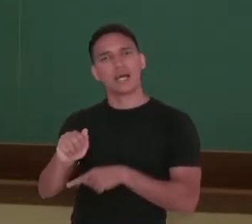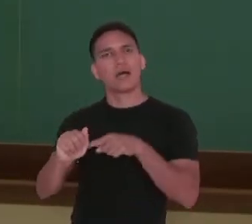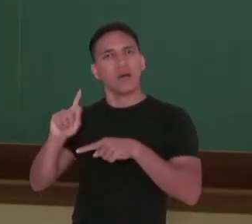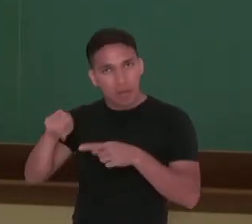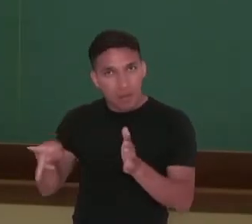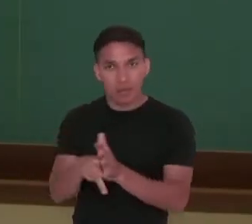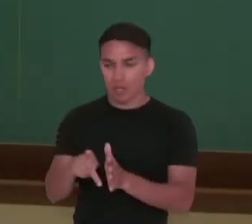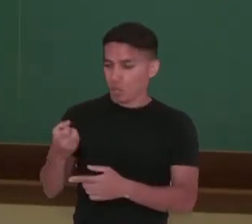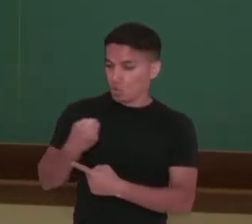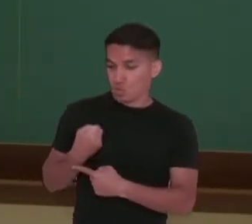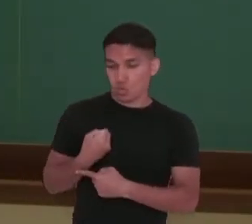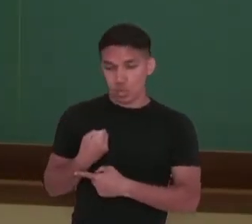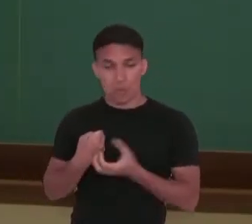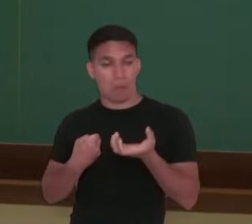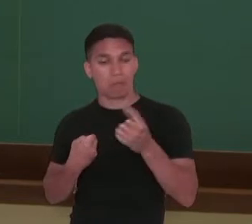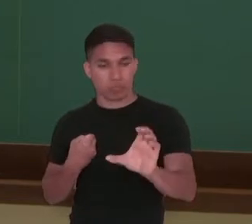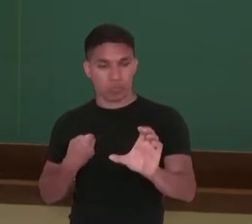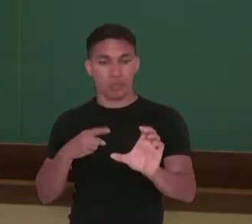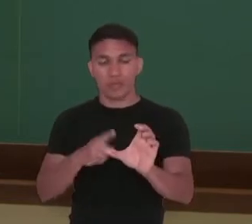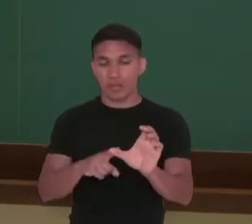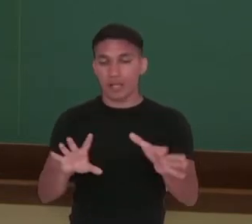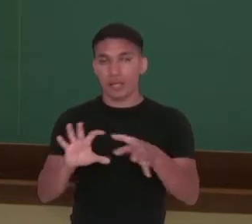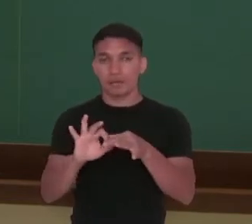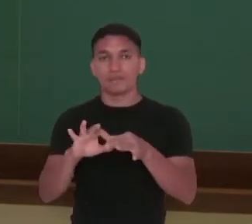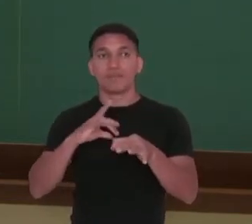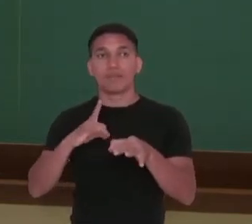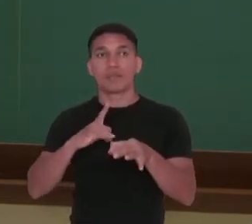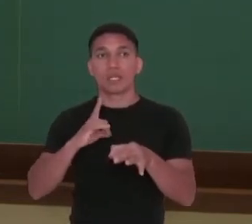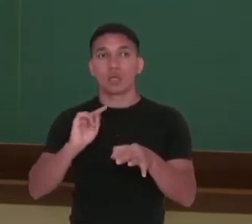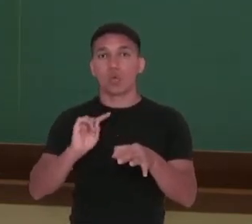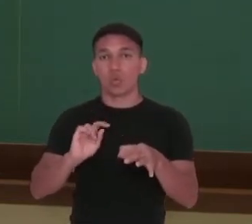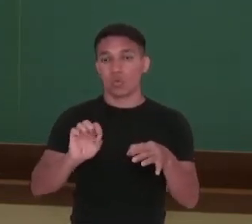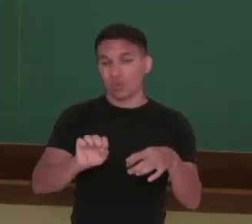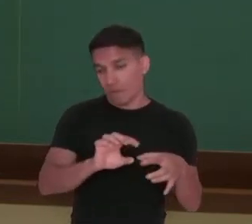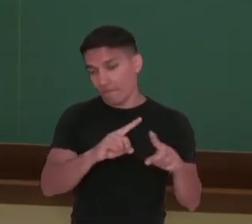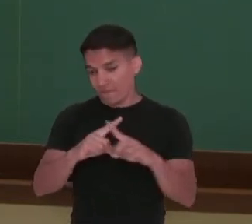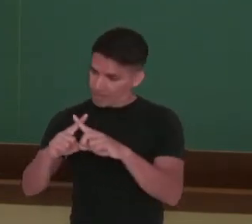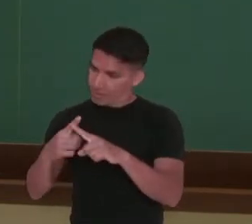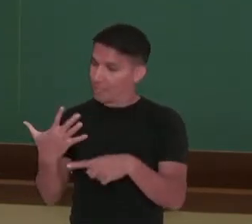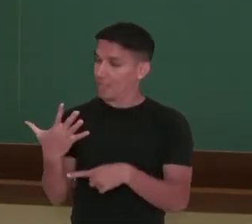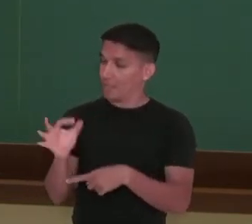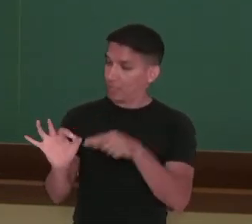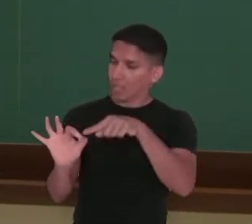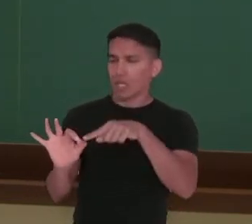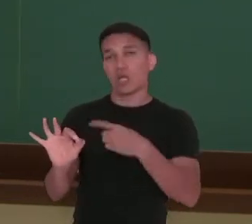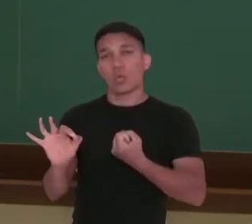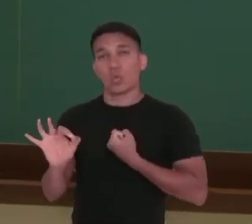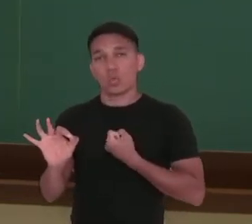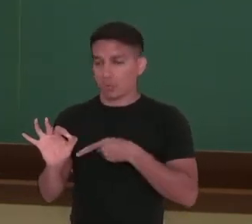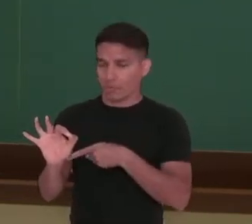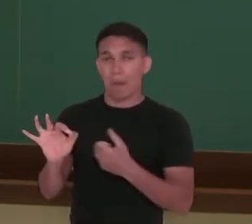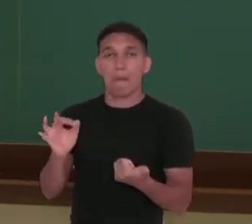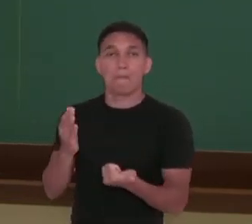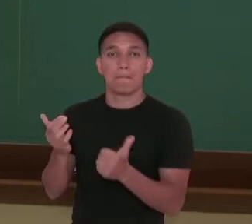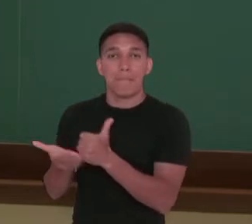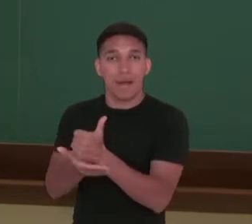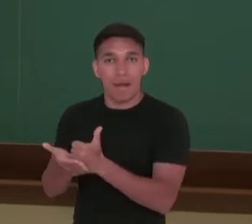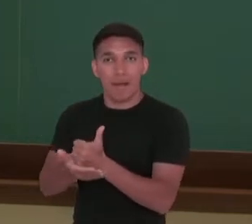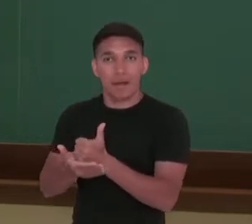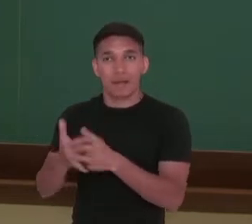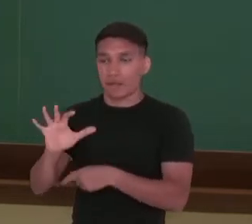que tem uma base e tem um expoente. Por exemplo, olha aqui esses 10 aqui,